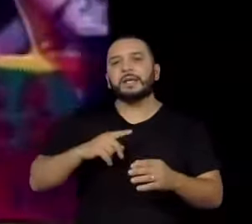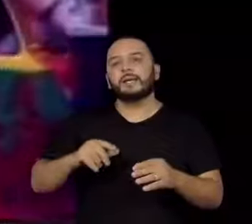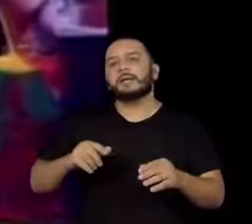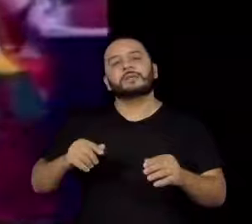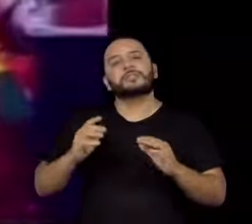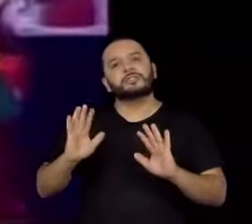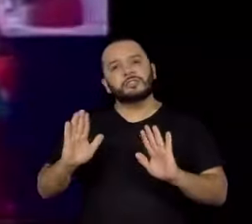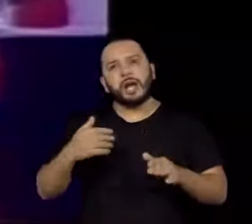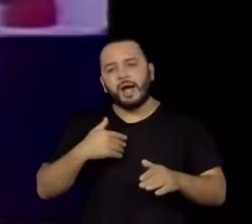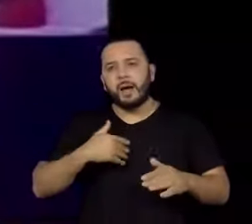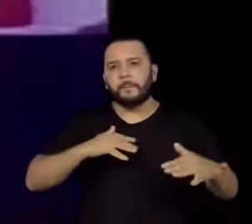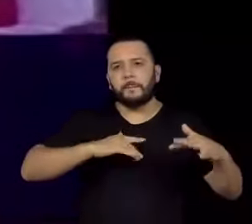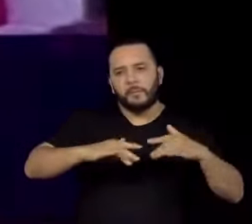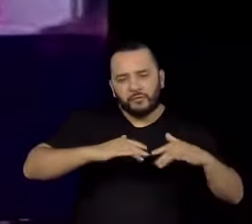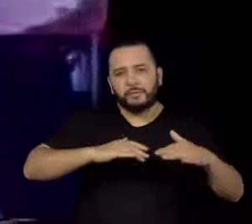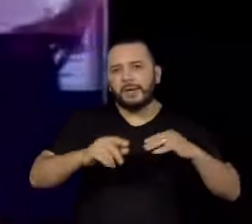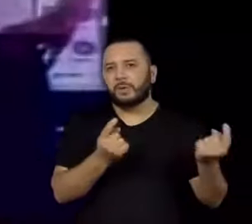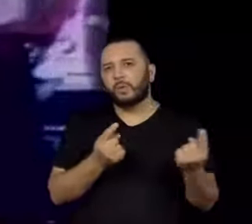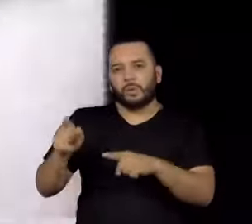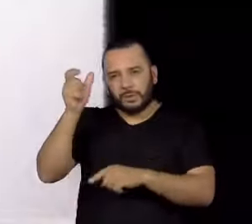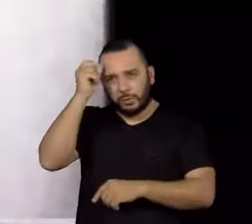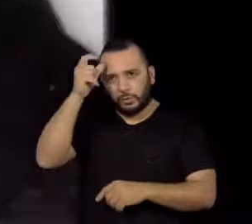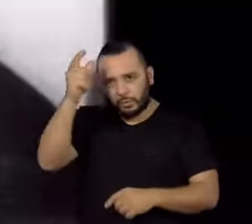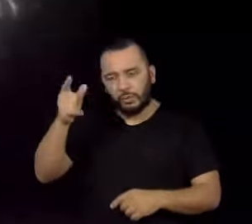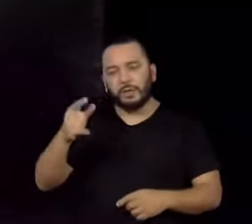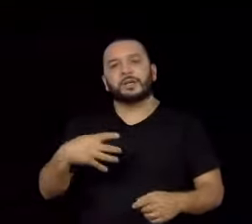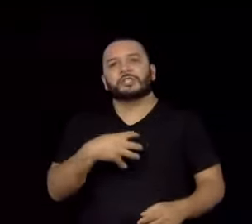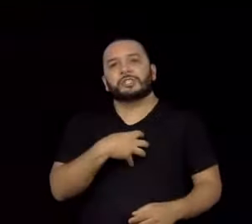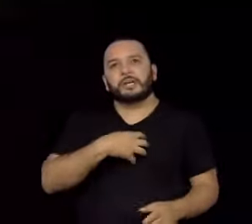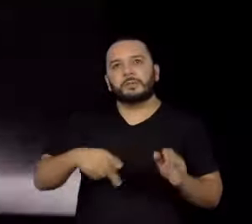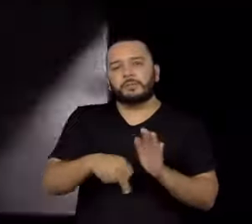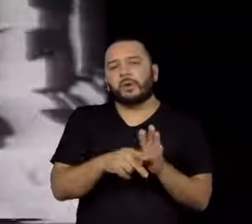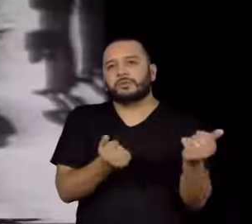o comportamento dos jovens em várias partes do mundo.